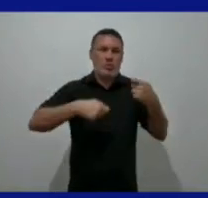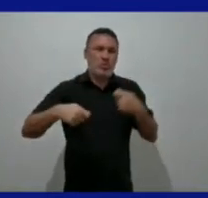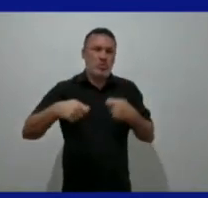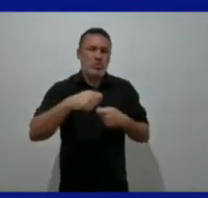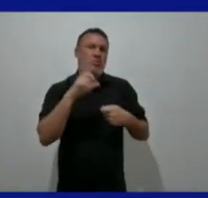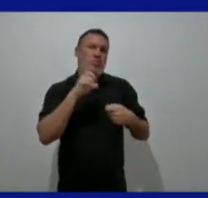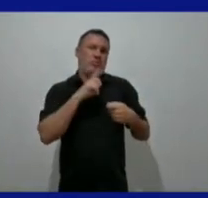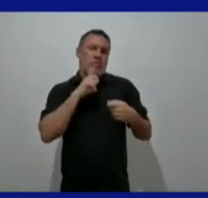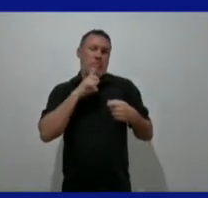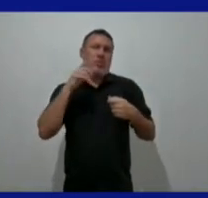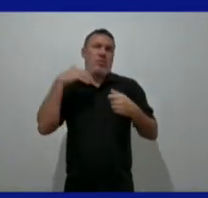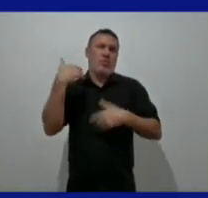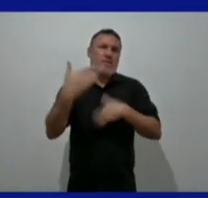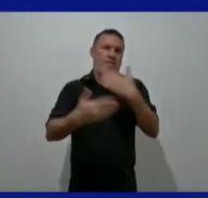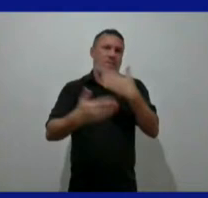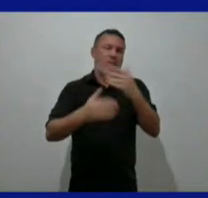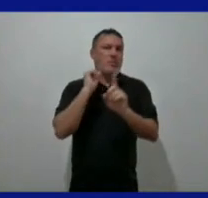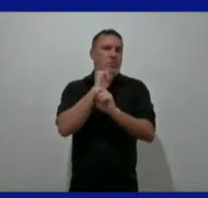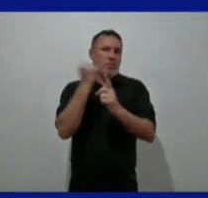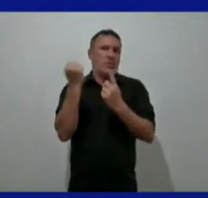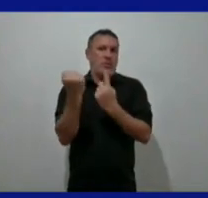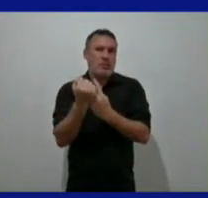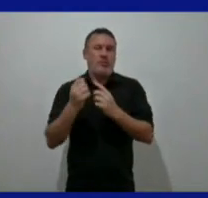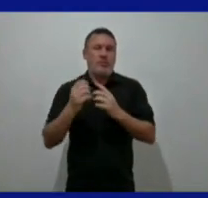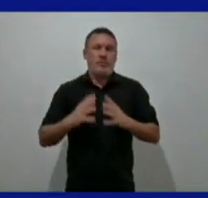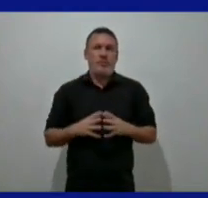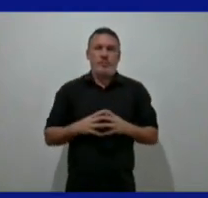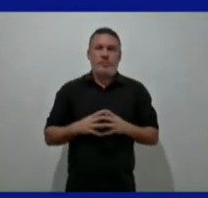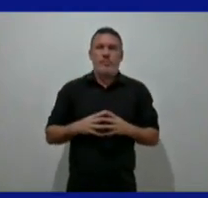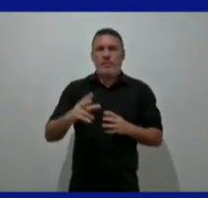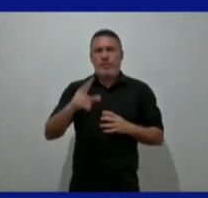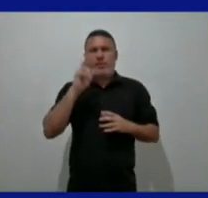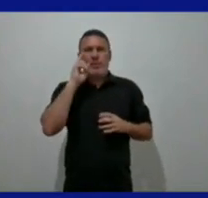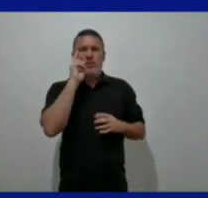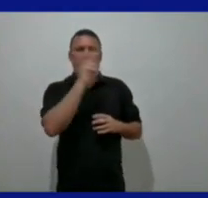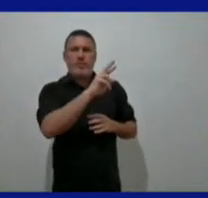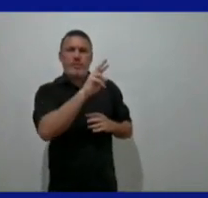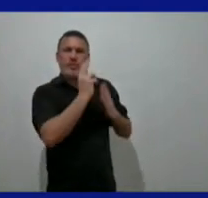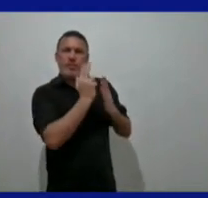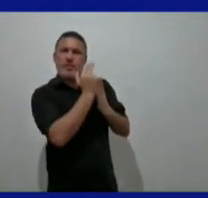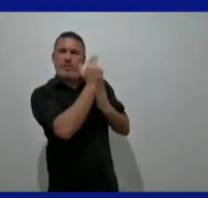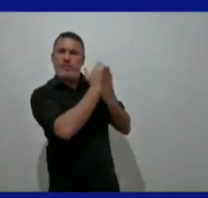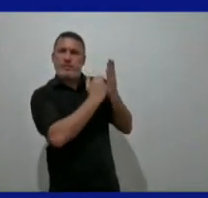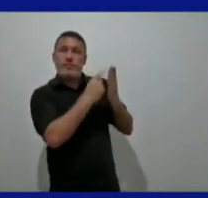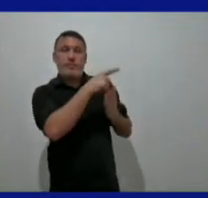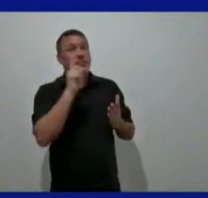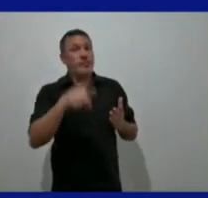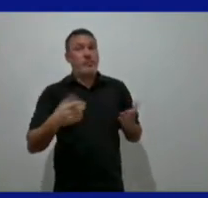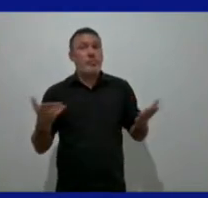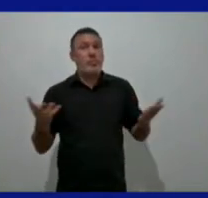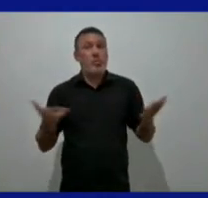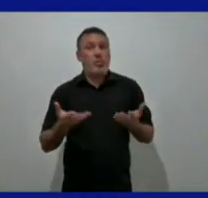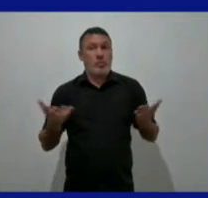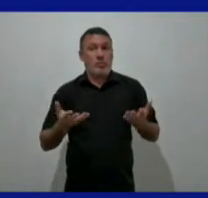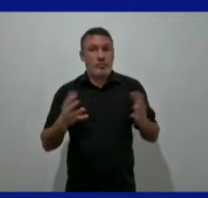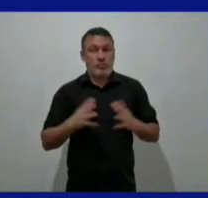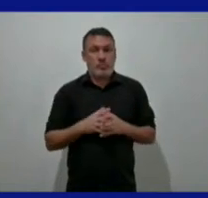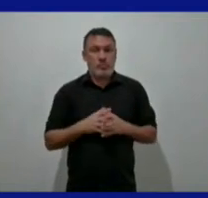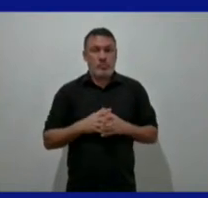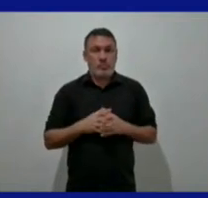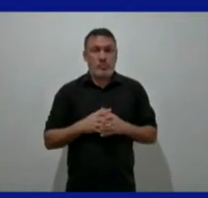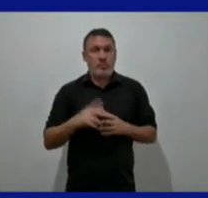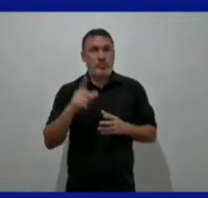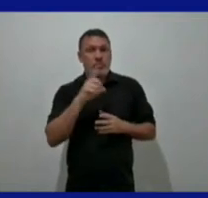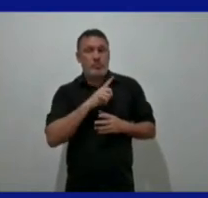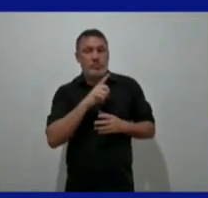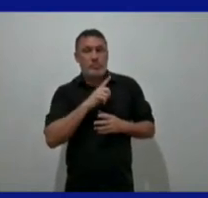desenvolvimento da sociedade. Vocês estão vendo essa figura e a sociedade de hoje. Nós temos um relacionamento